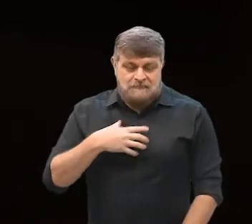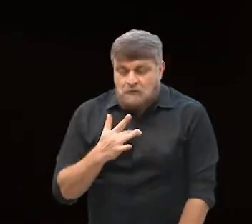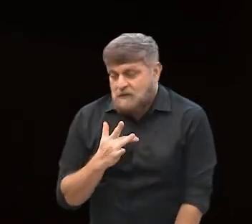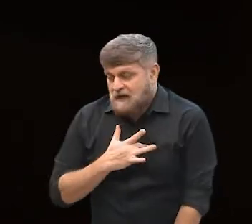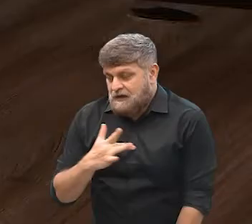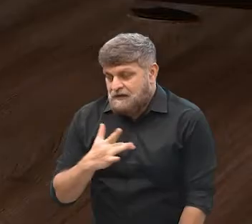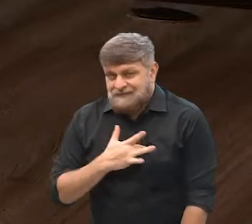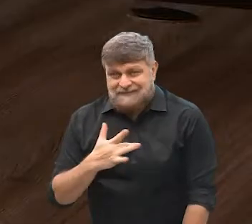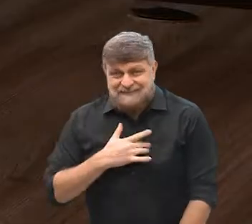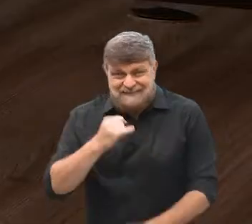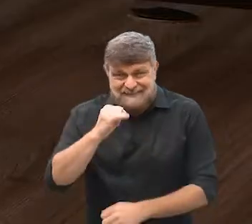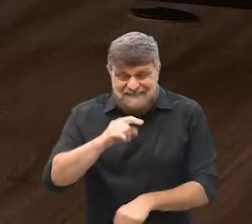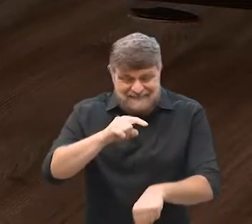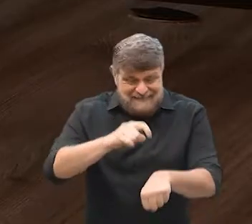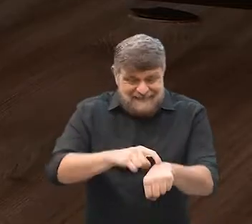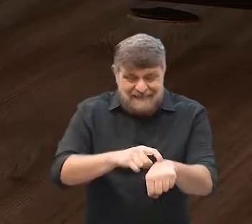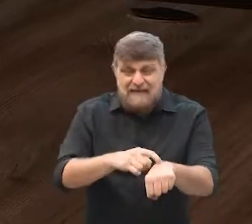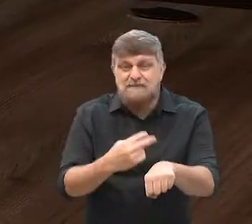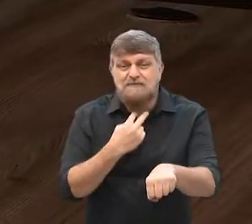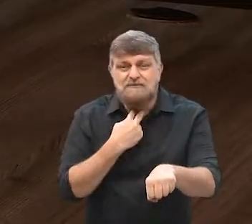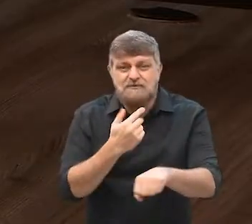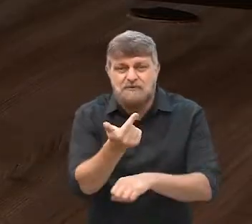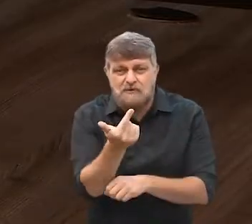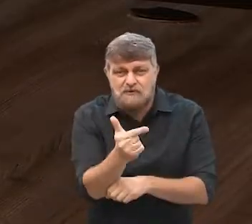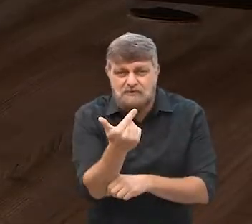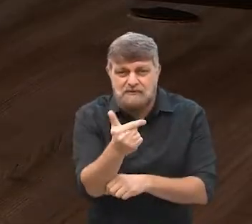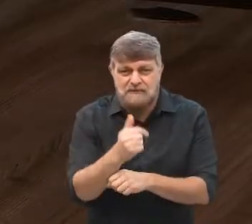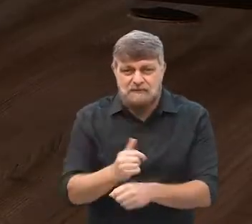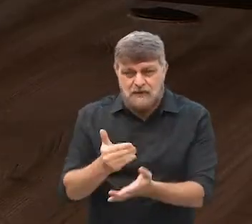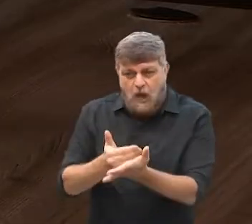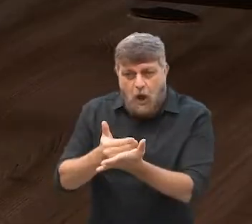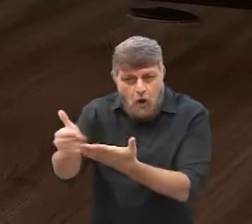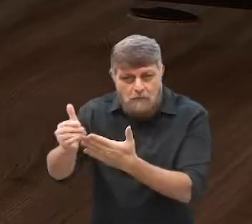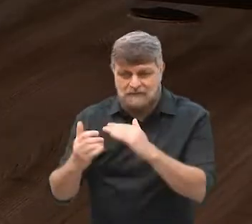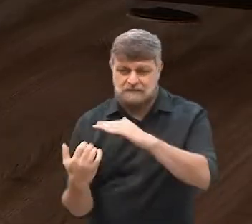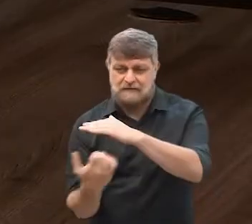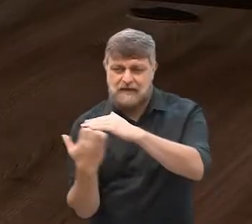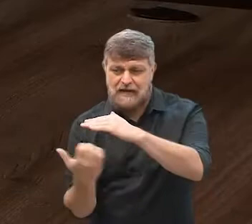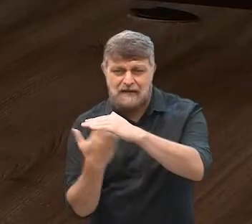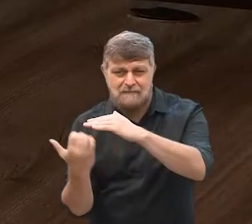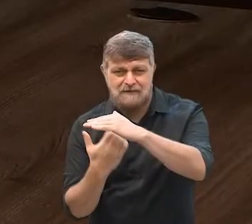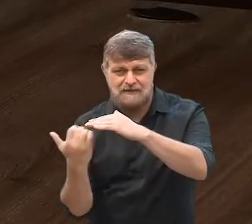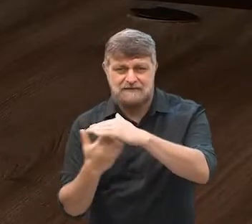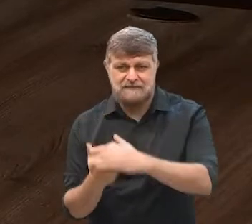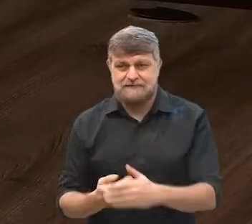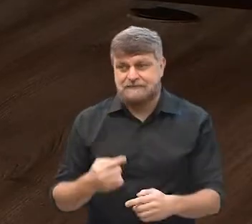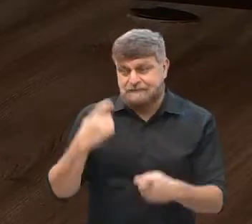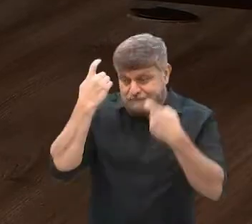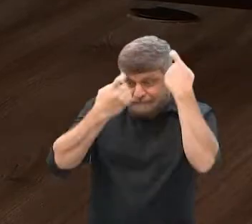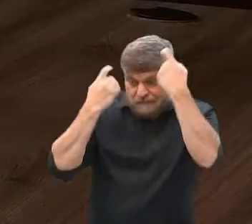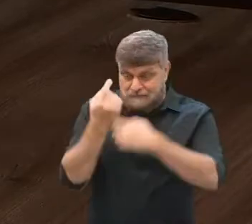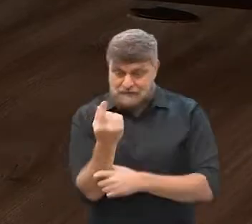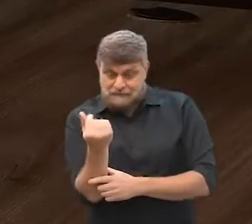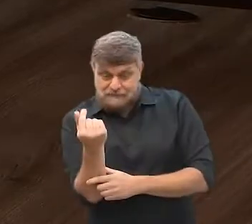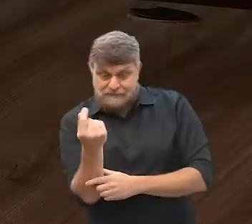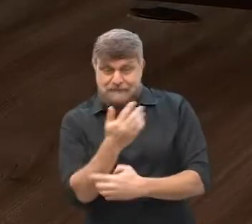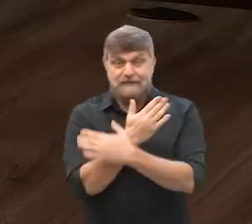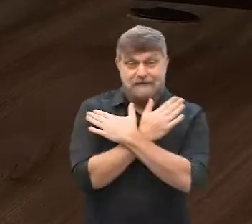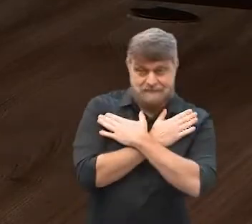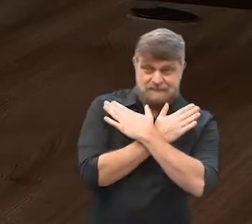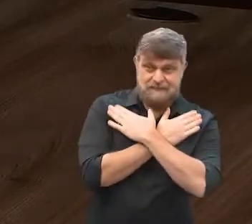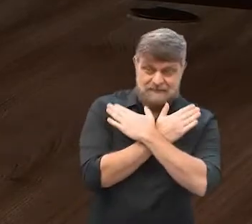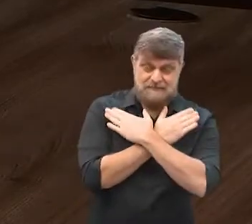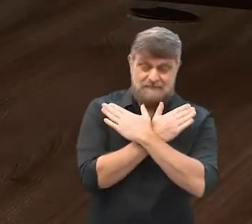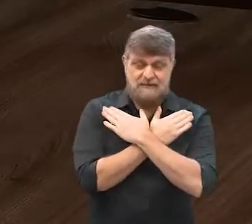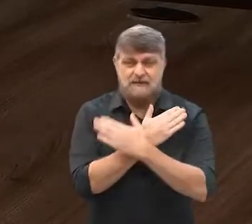não tiver tempo, porque ele precisou abrir aquele negócio, muitas vezes até por uma questão financeira, um desemprego,